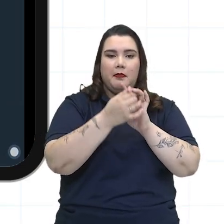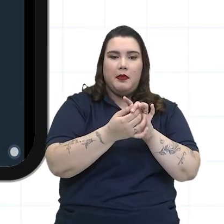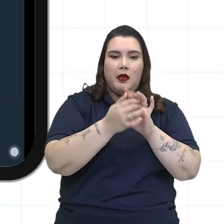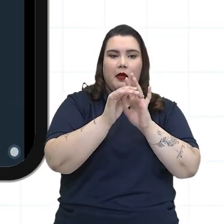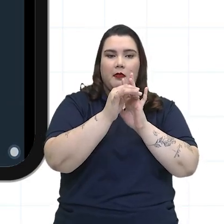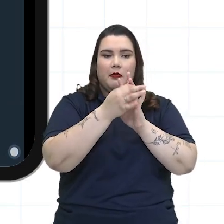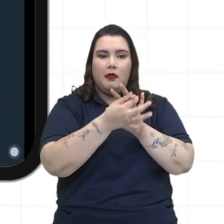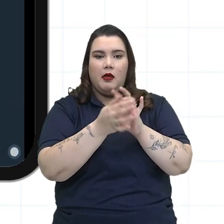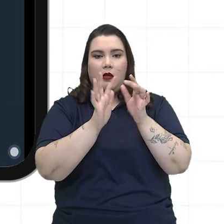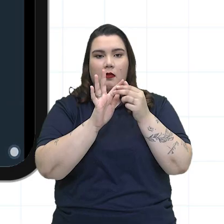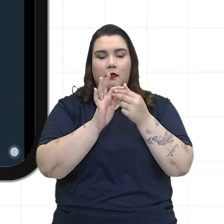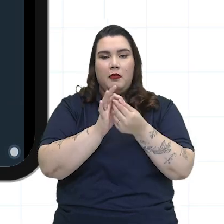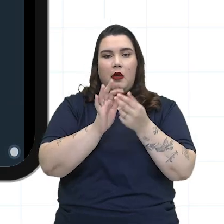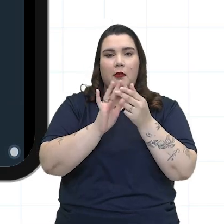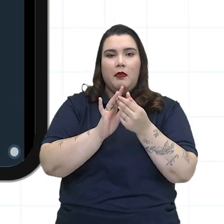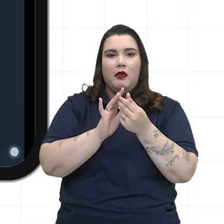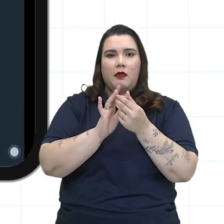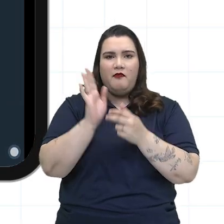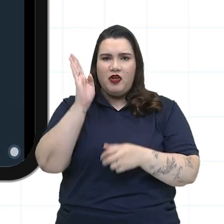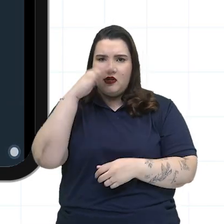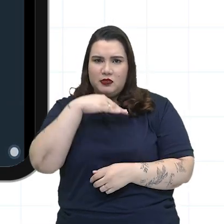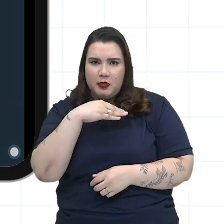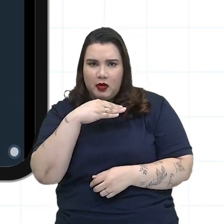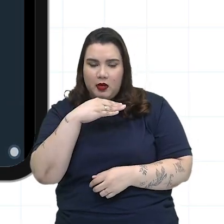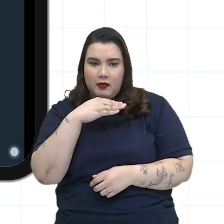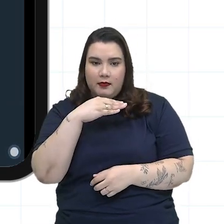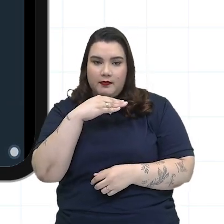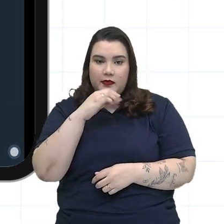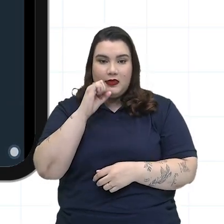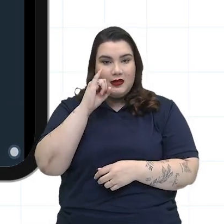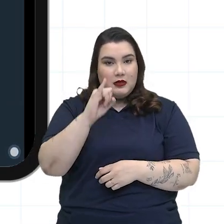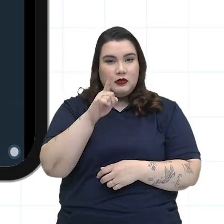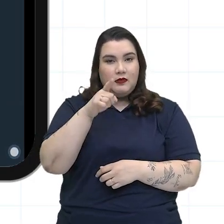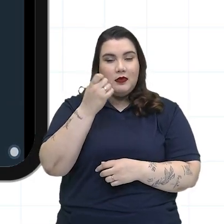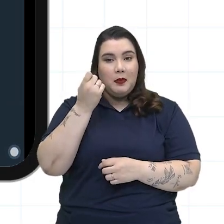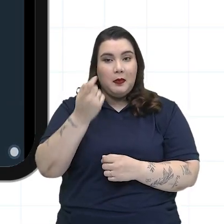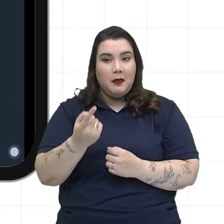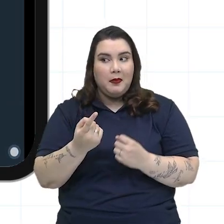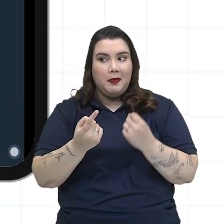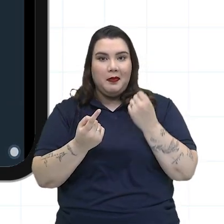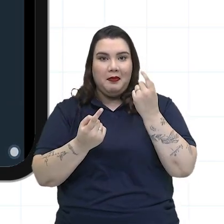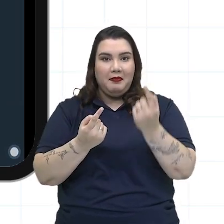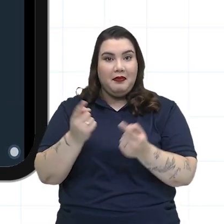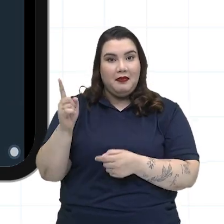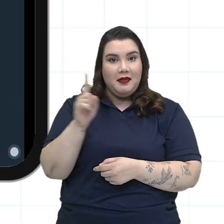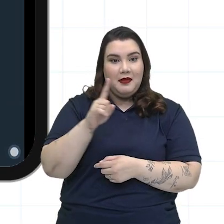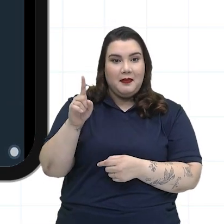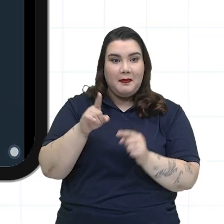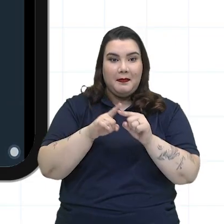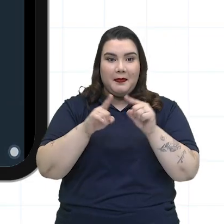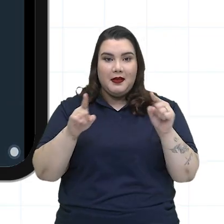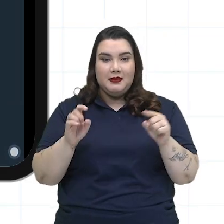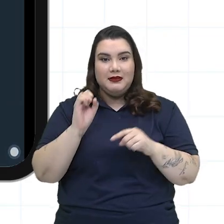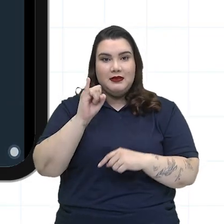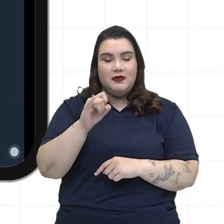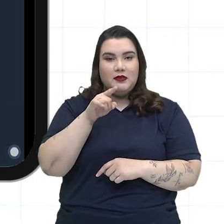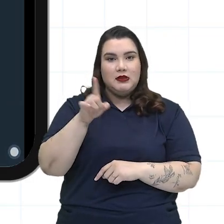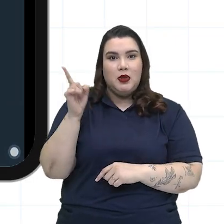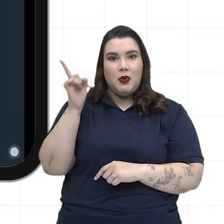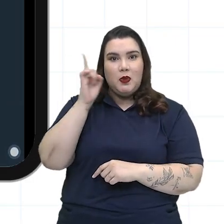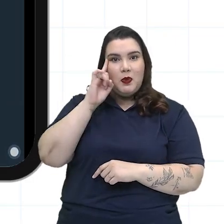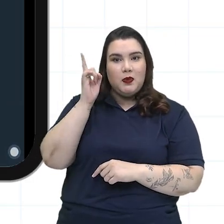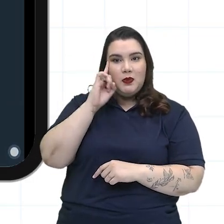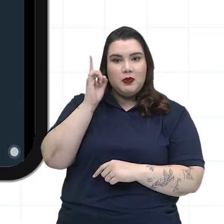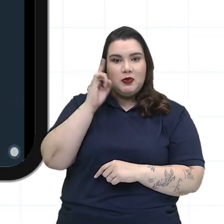quê? Professora, faz mal? Se você fizer uma vez, não. Mas se você fizer